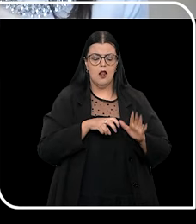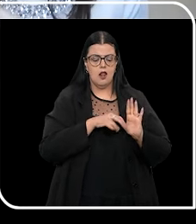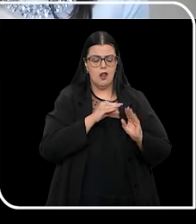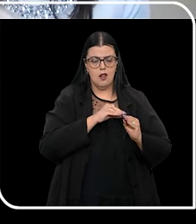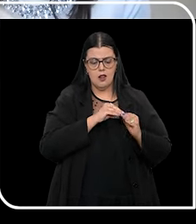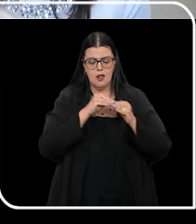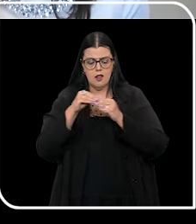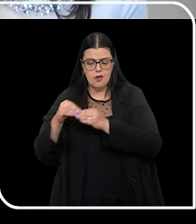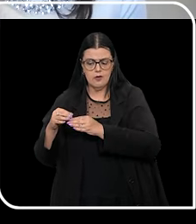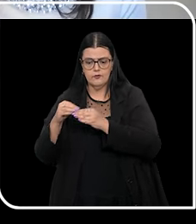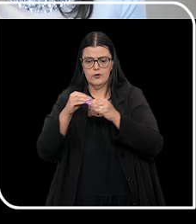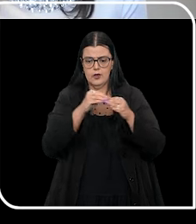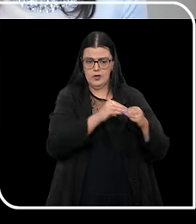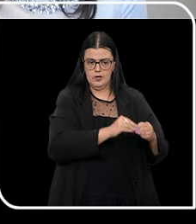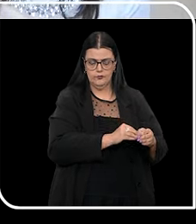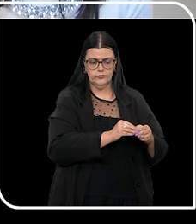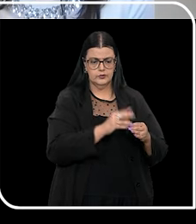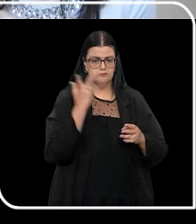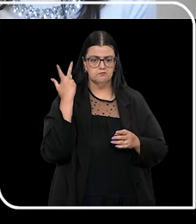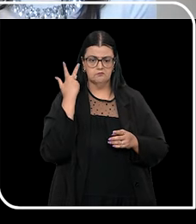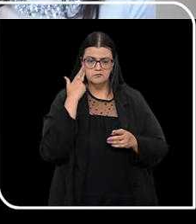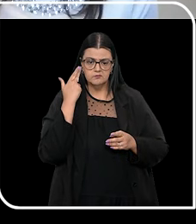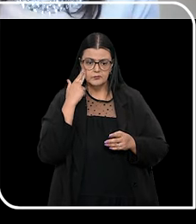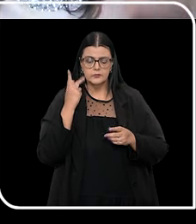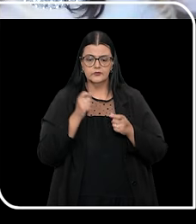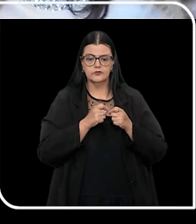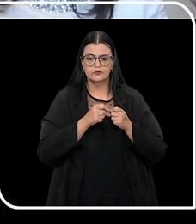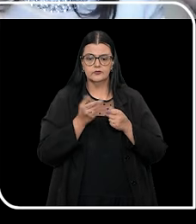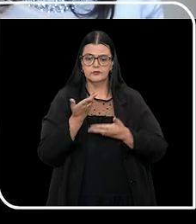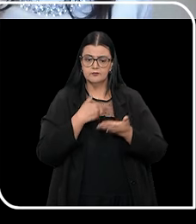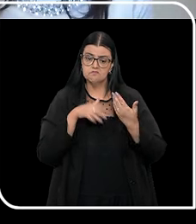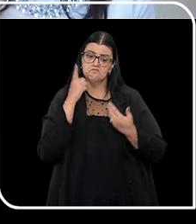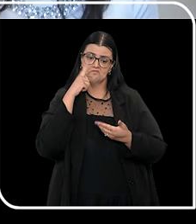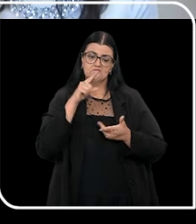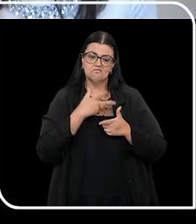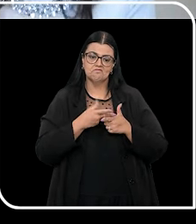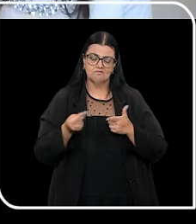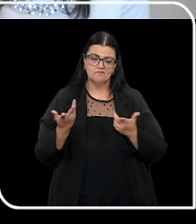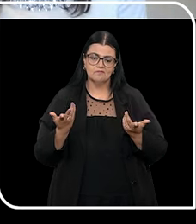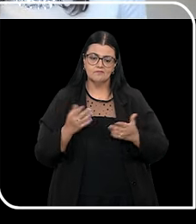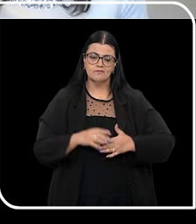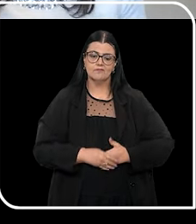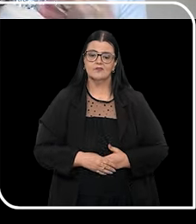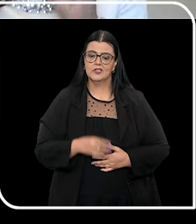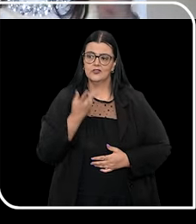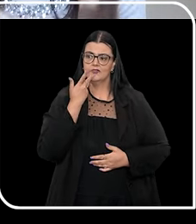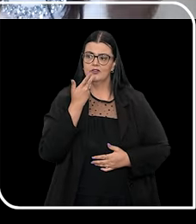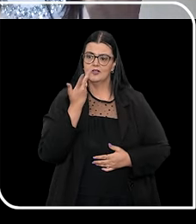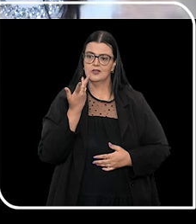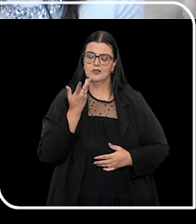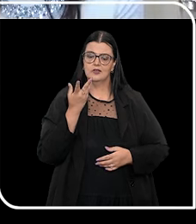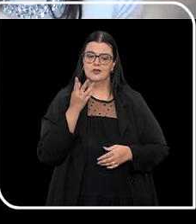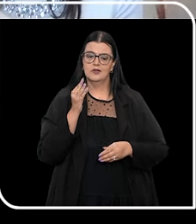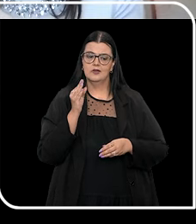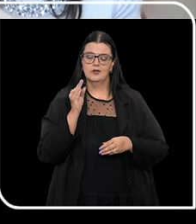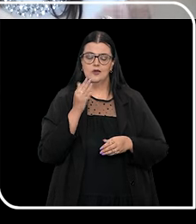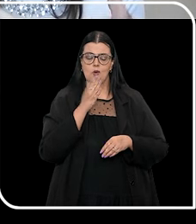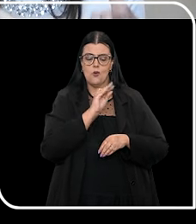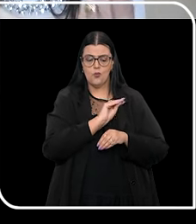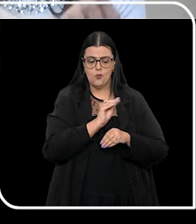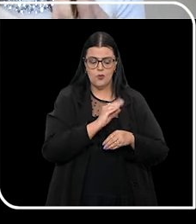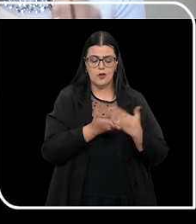cadeira leva você para fazer as coisas que todo mundo faz então aí eu já já veni na vida eu falo que eu já Criei um agente de